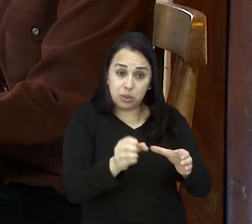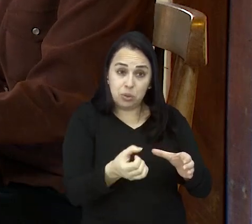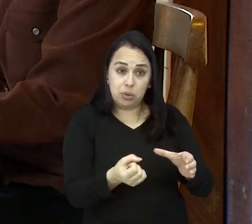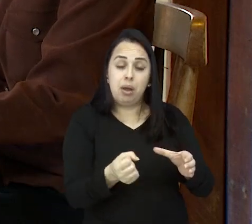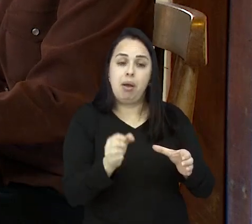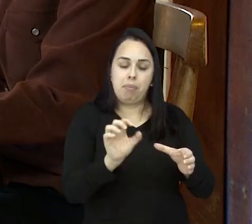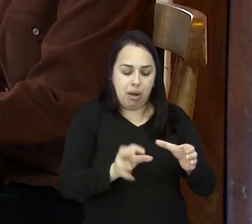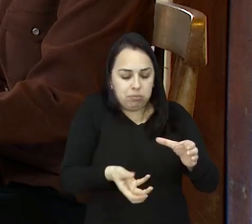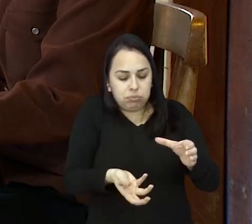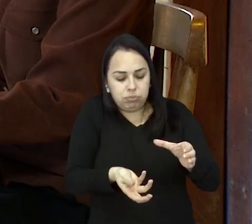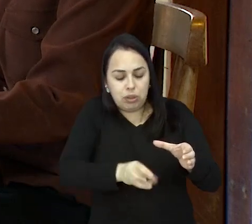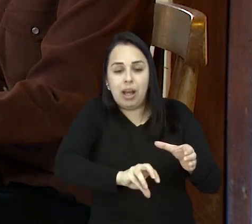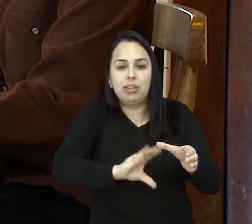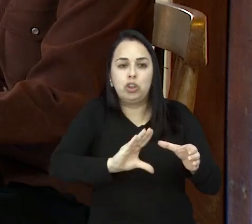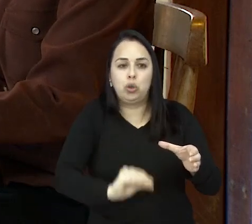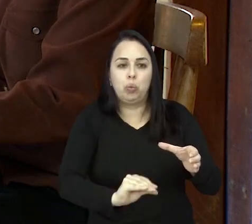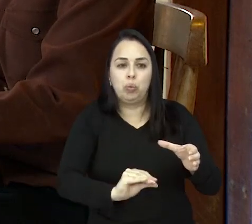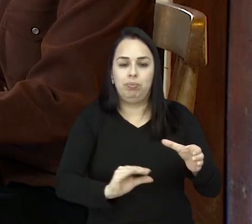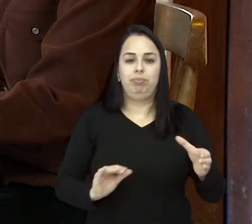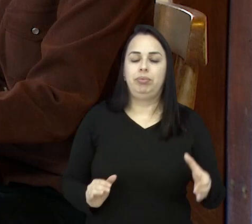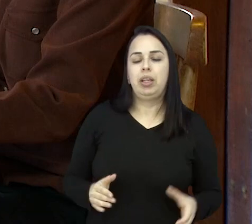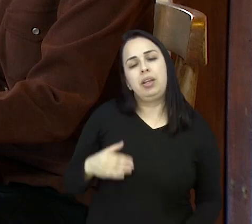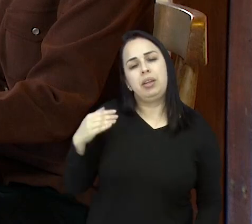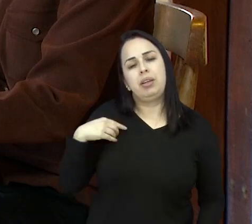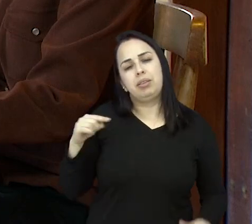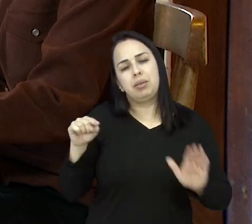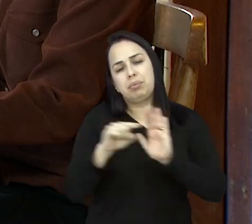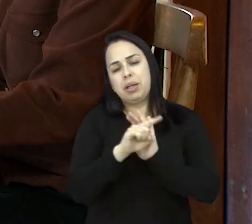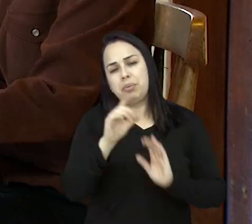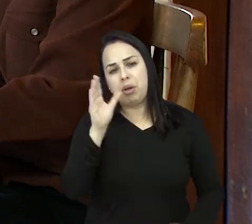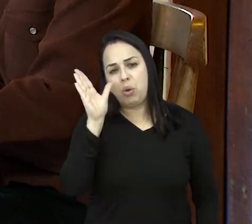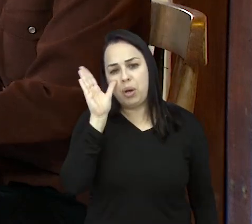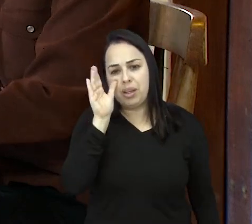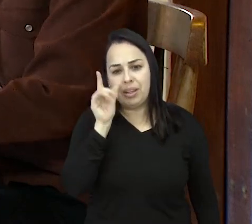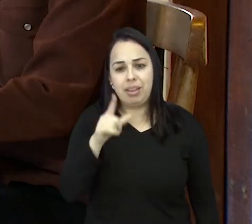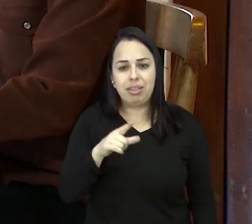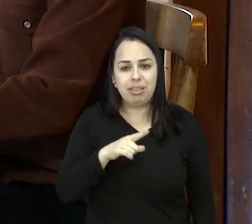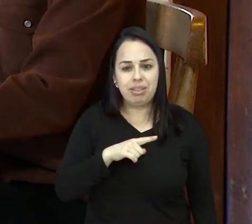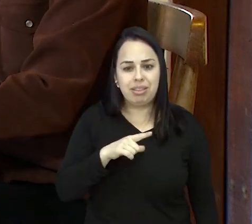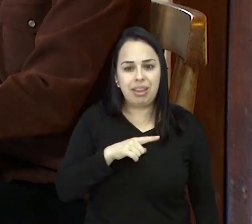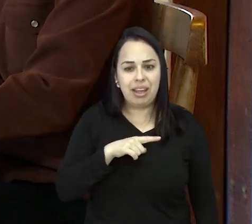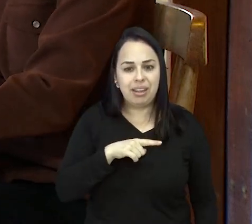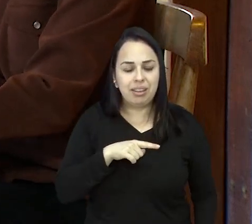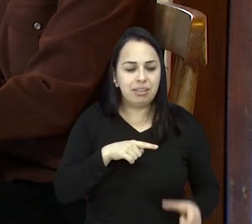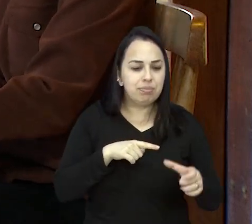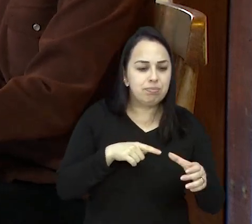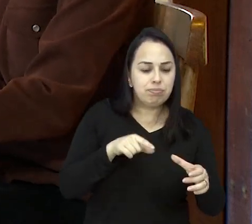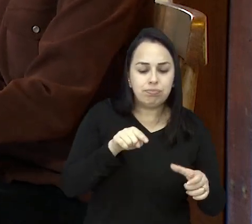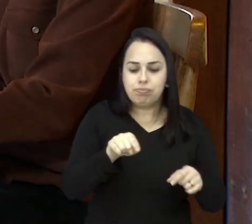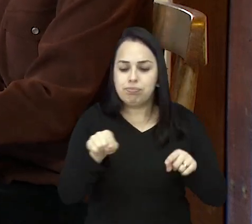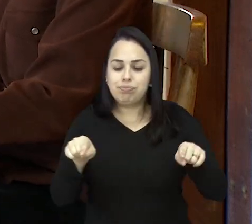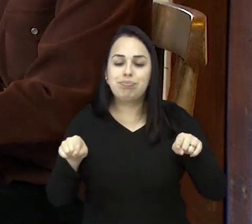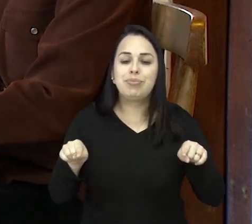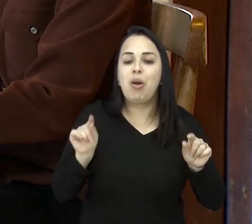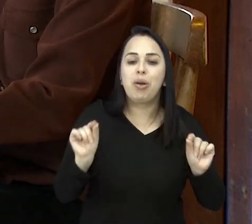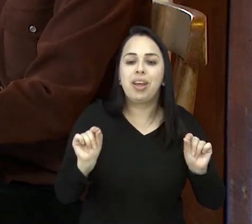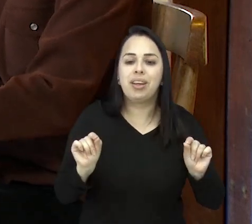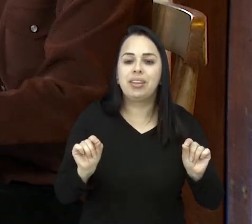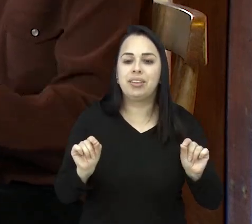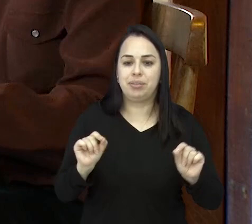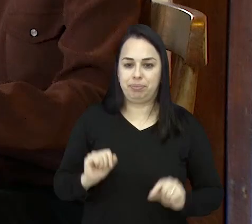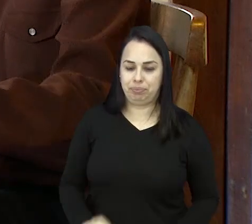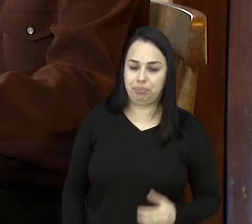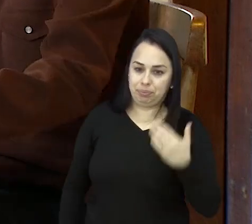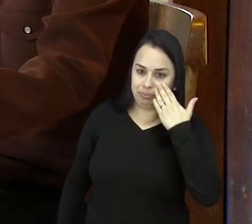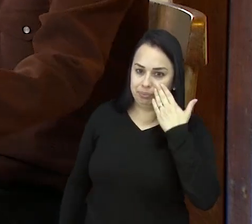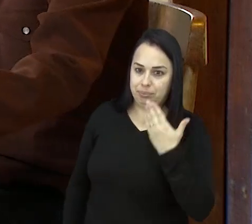do bule, já apaga o fogo. Exatamente. E eu tô curiosa, porque você tem aqui um aparato. O que nós temos aqui? Isso